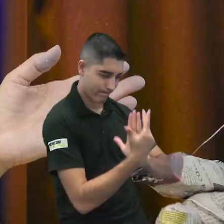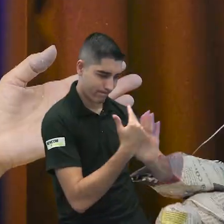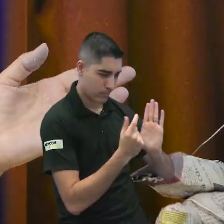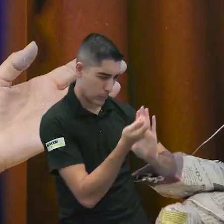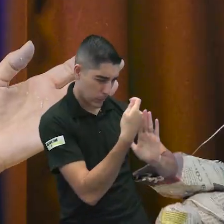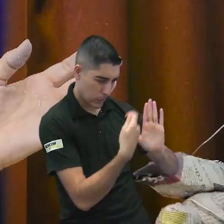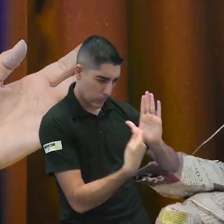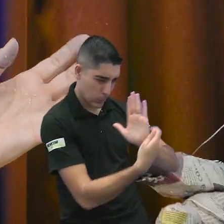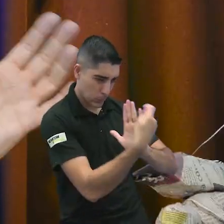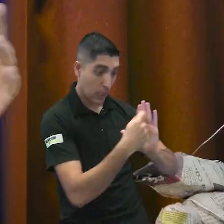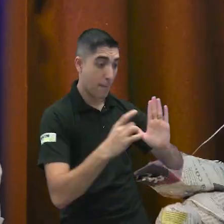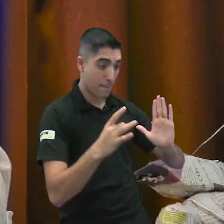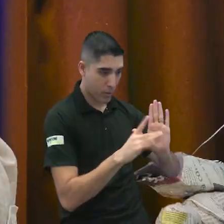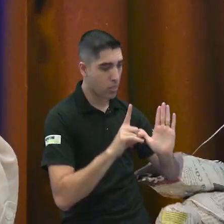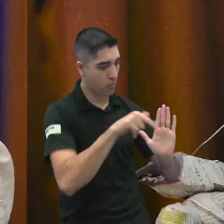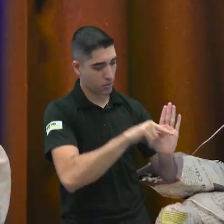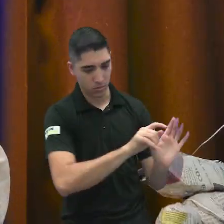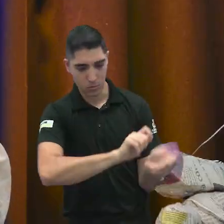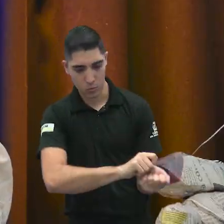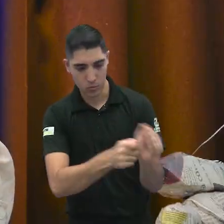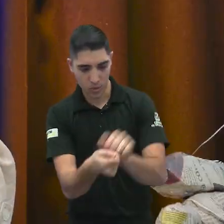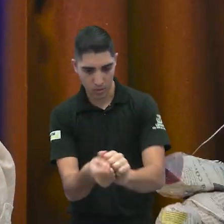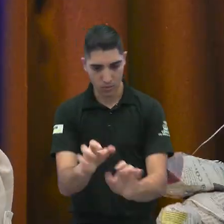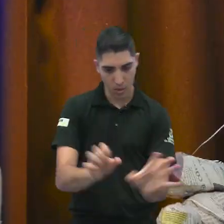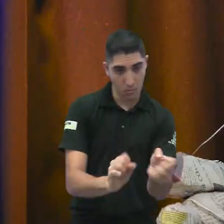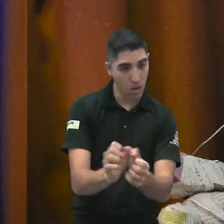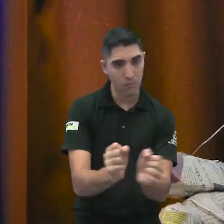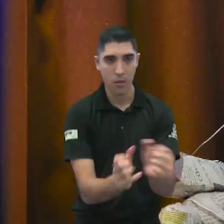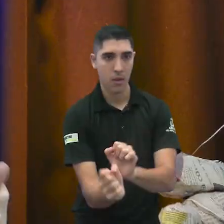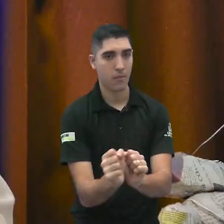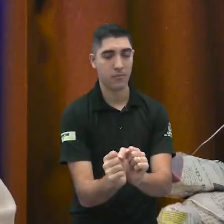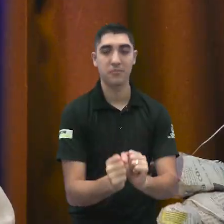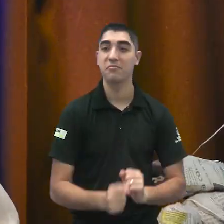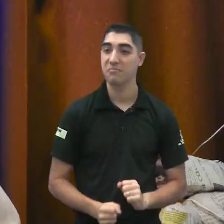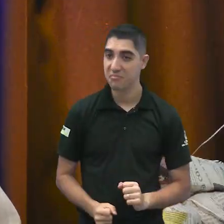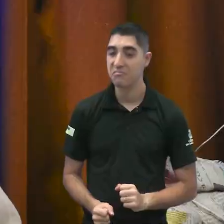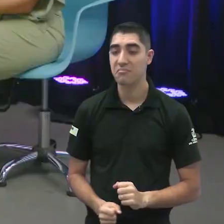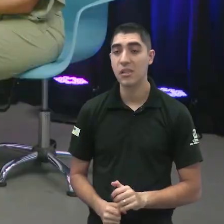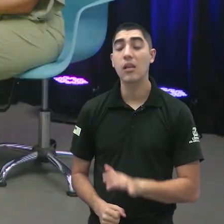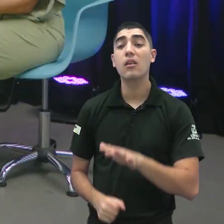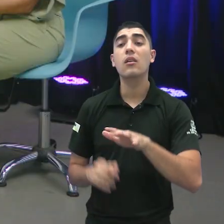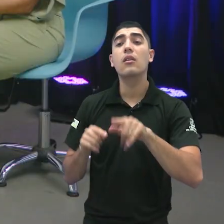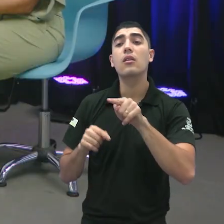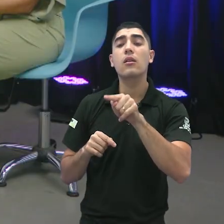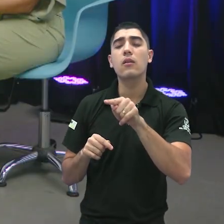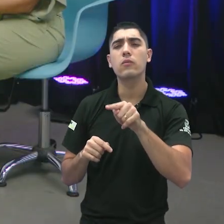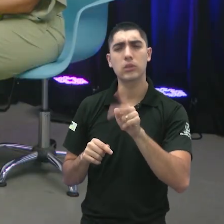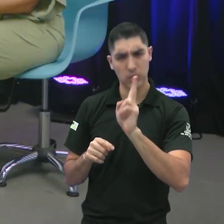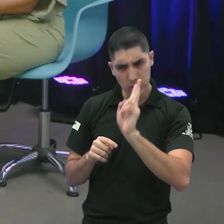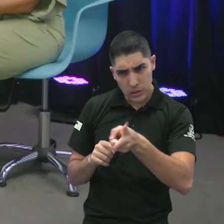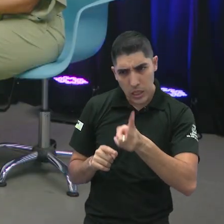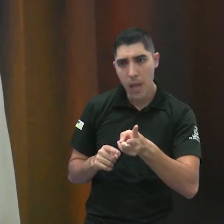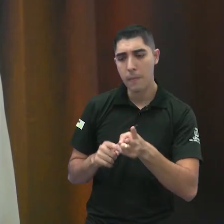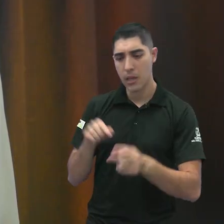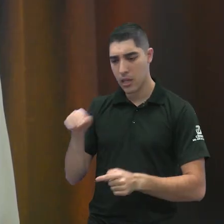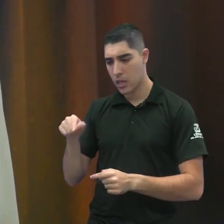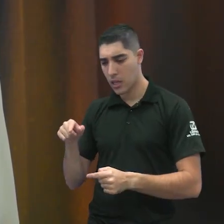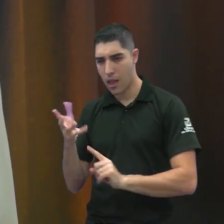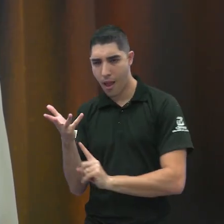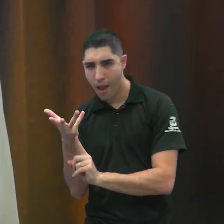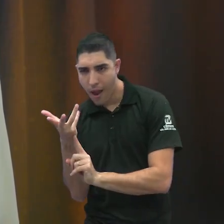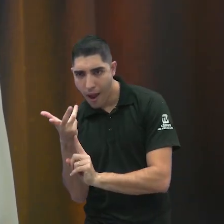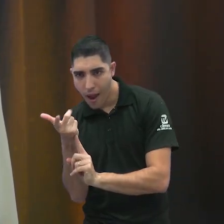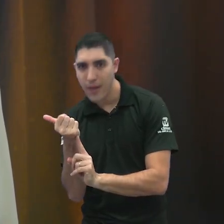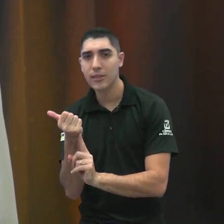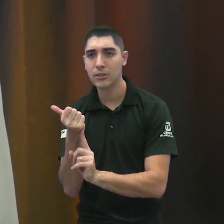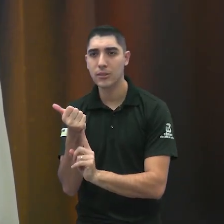materializá-la. Quando é para simplesmente fluir, eu não desenho nada. E diz para mim, você sempre fez essa